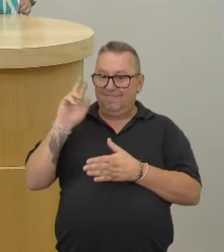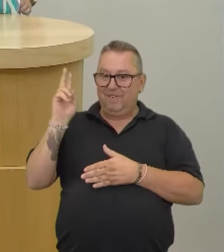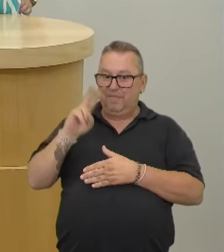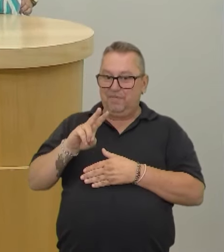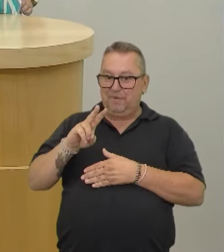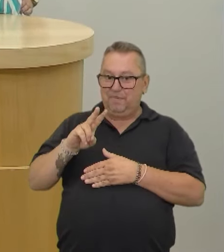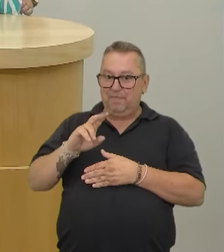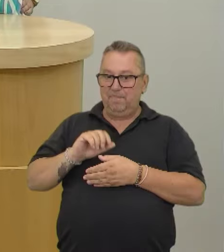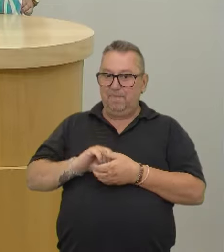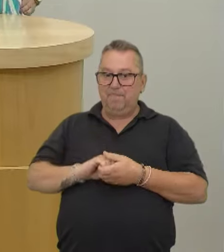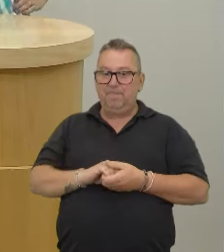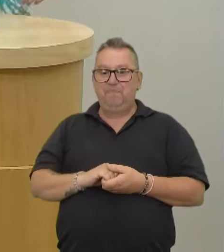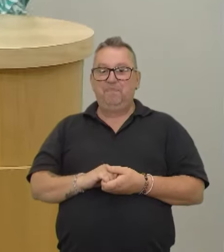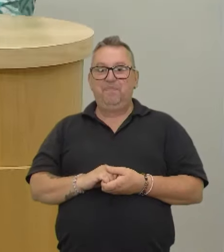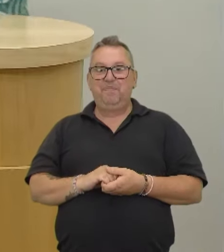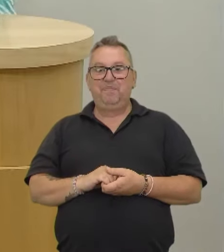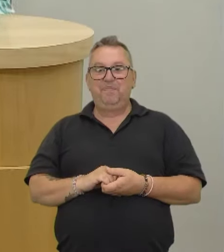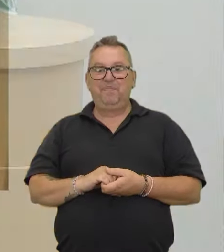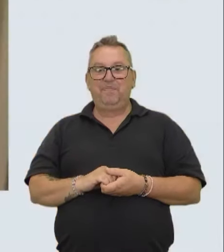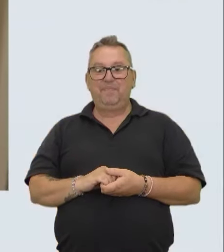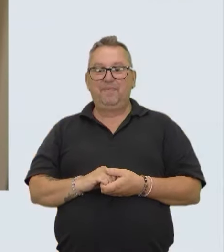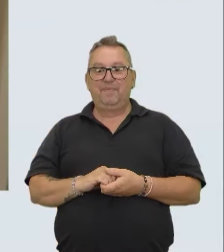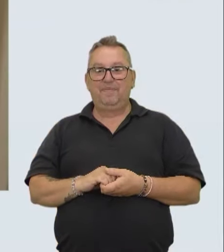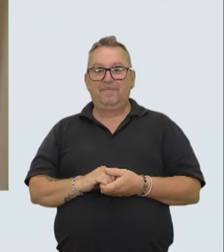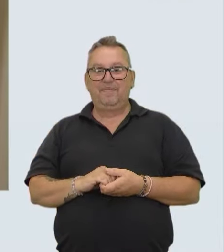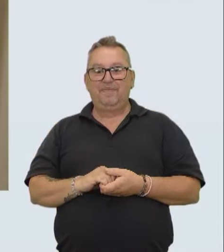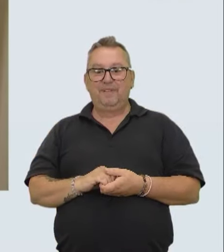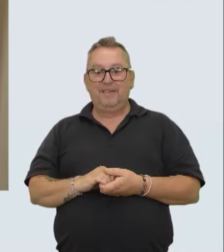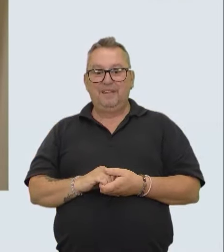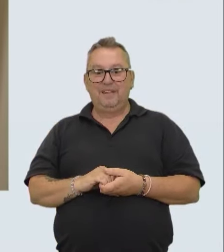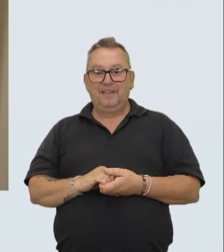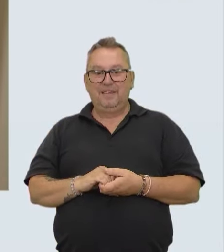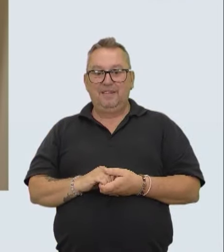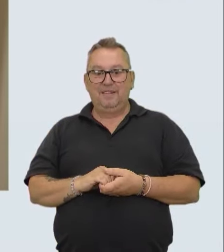Então, vai rodar aí para vocês o vídeo. Roda.